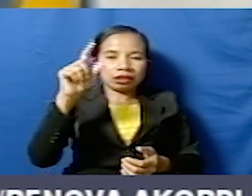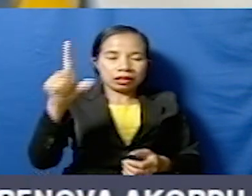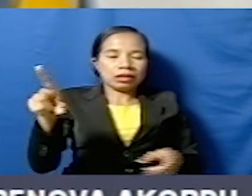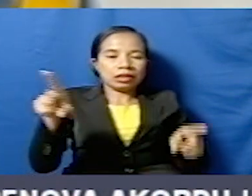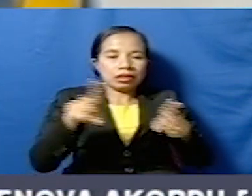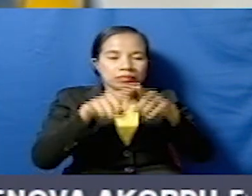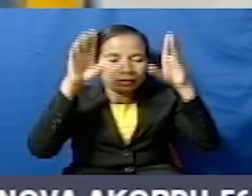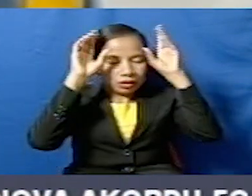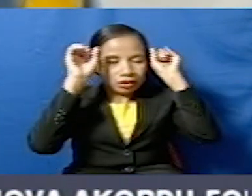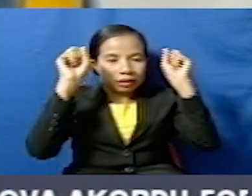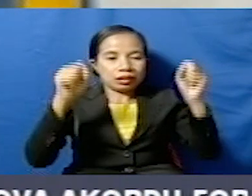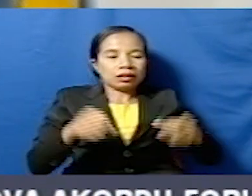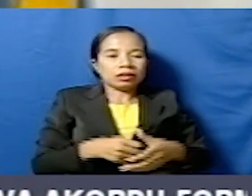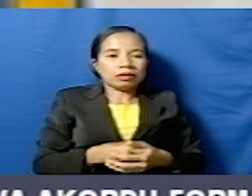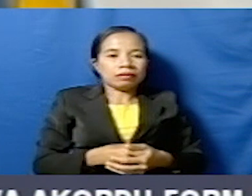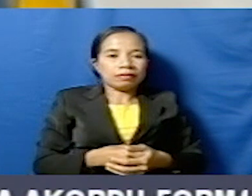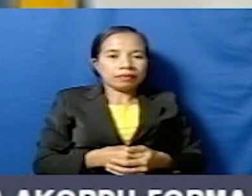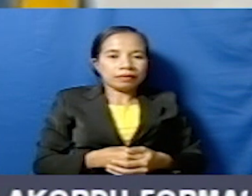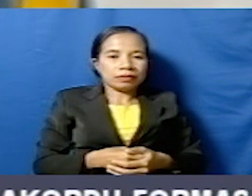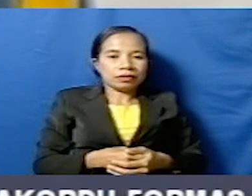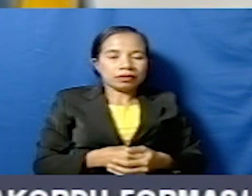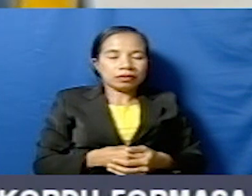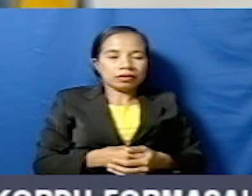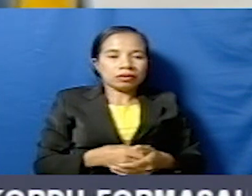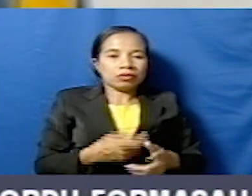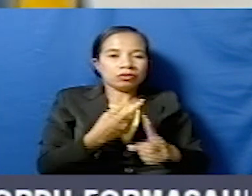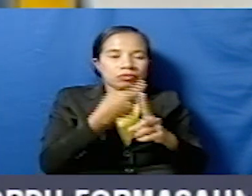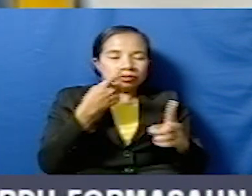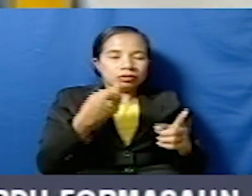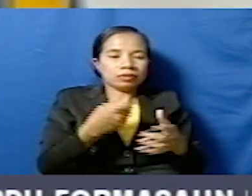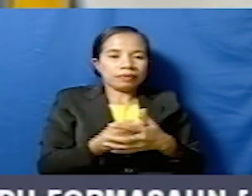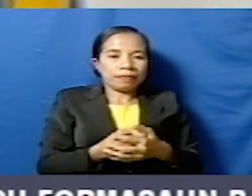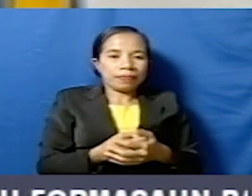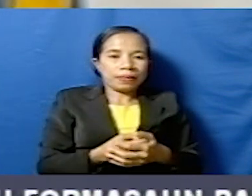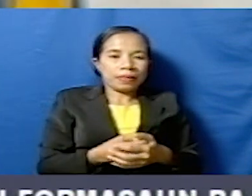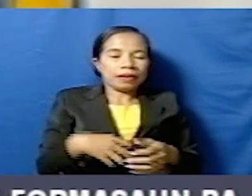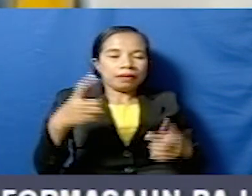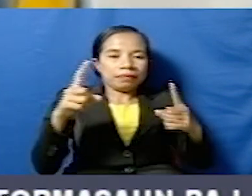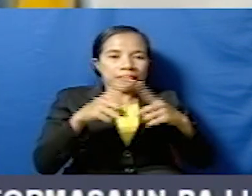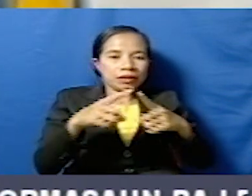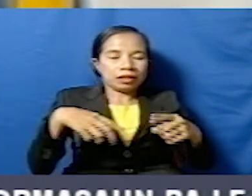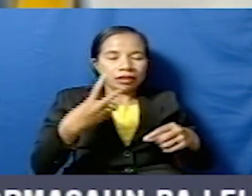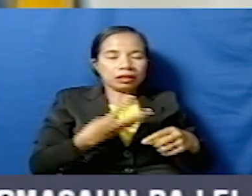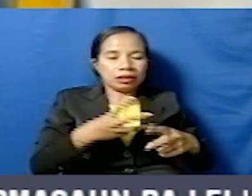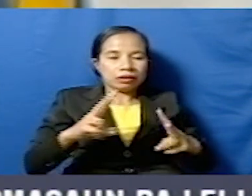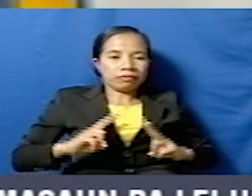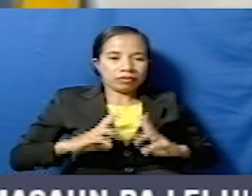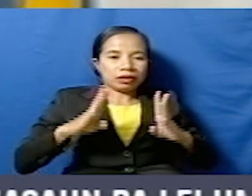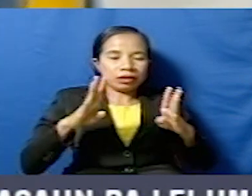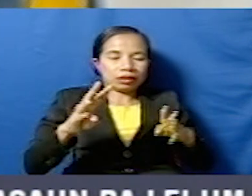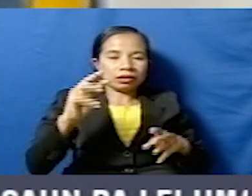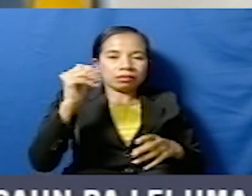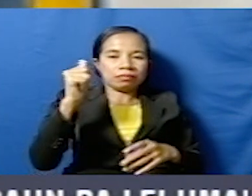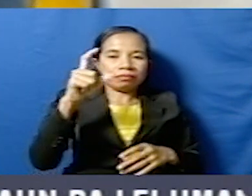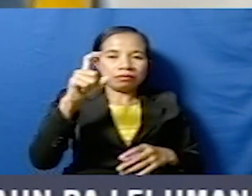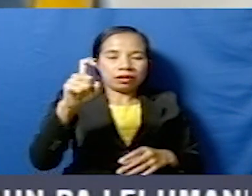homenagem na bema profunda e cleão, o sentido na bema cleão, para a Itania saudoso, depois